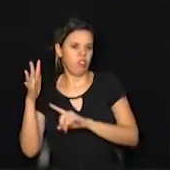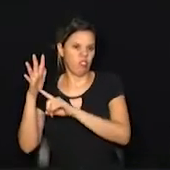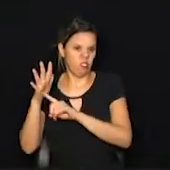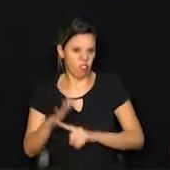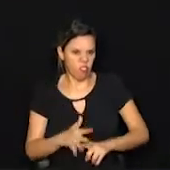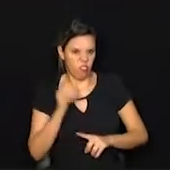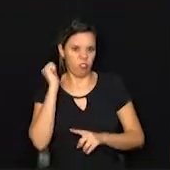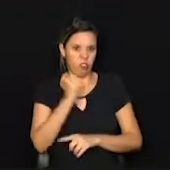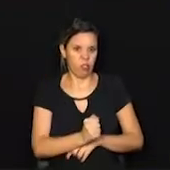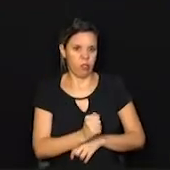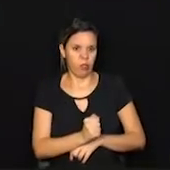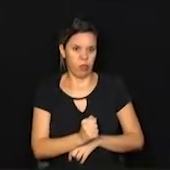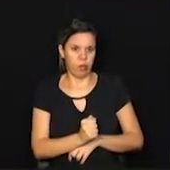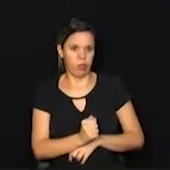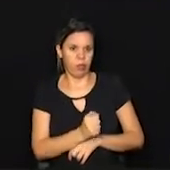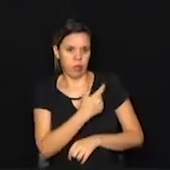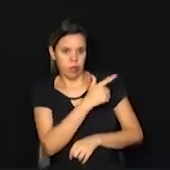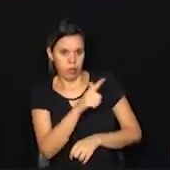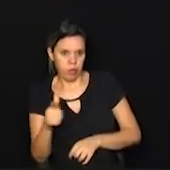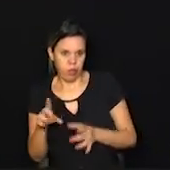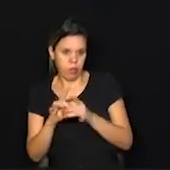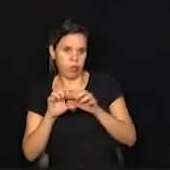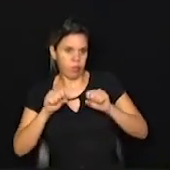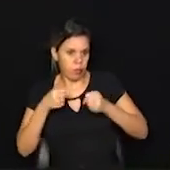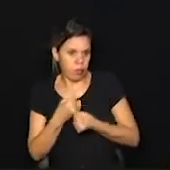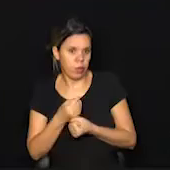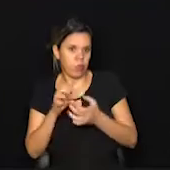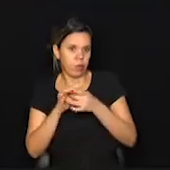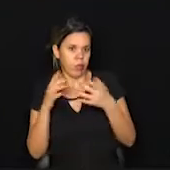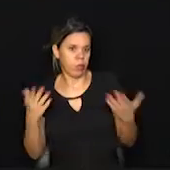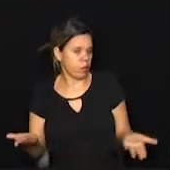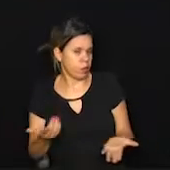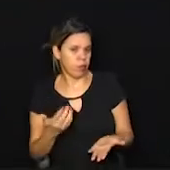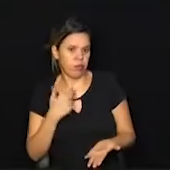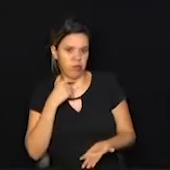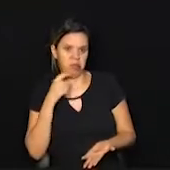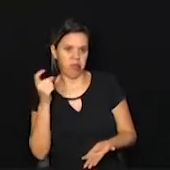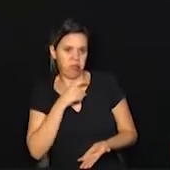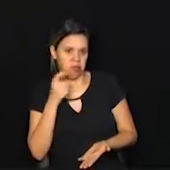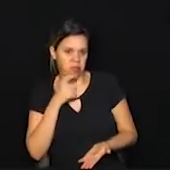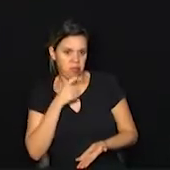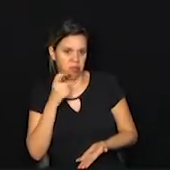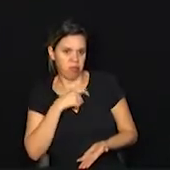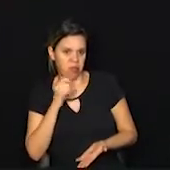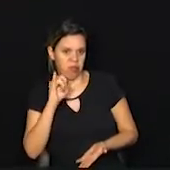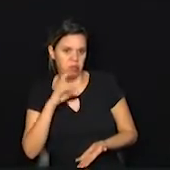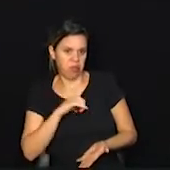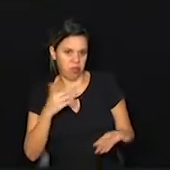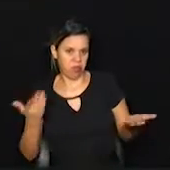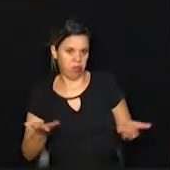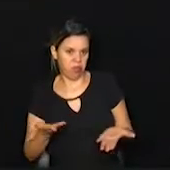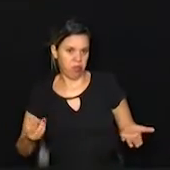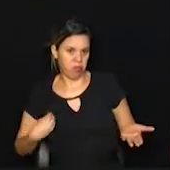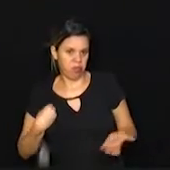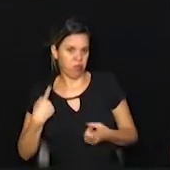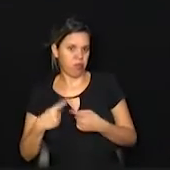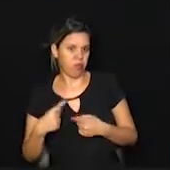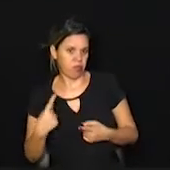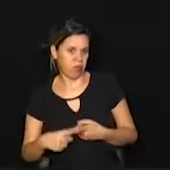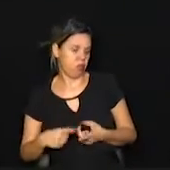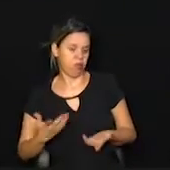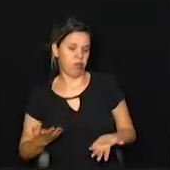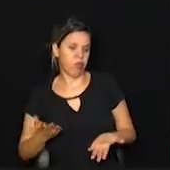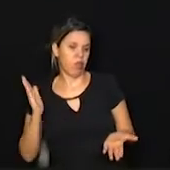matar foi indefesa de mo e tira não foi defesa da democracia se tivesse sido o que que é isso